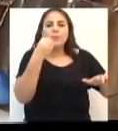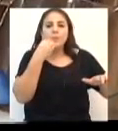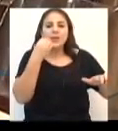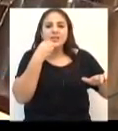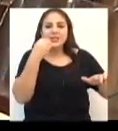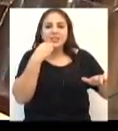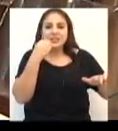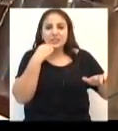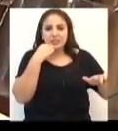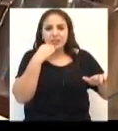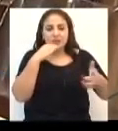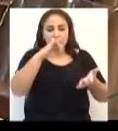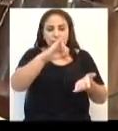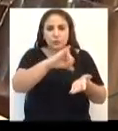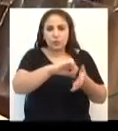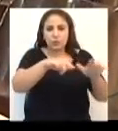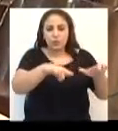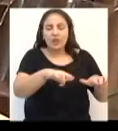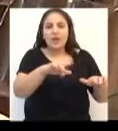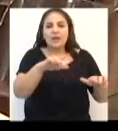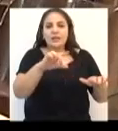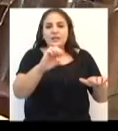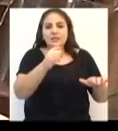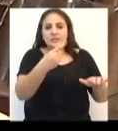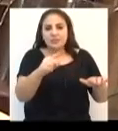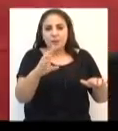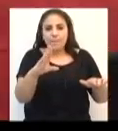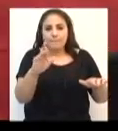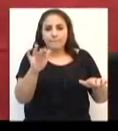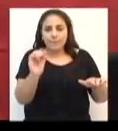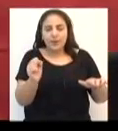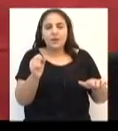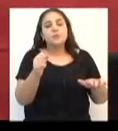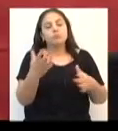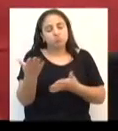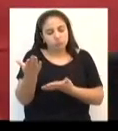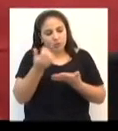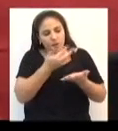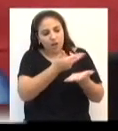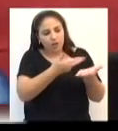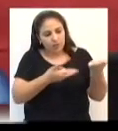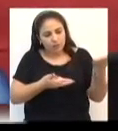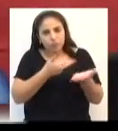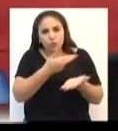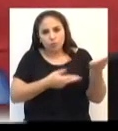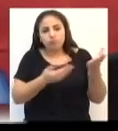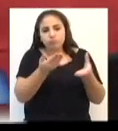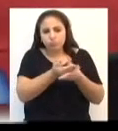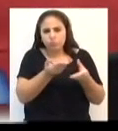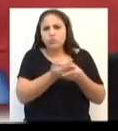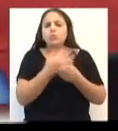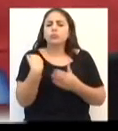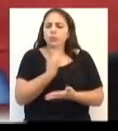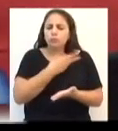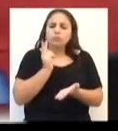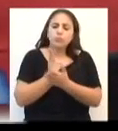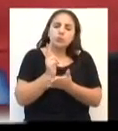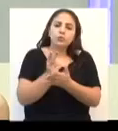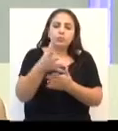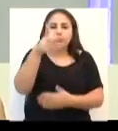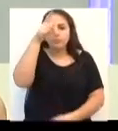distrito de São Brás, onde recebemos aí o relatório do processo, enfim, e vamos seguir